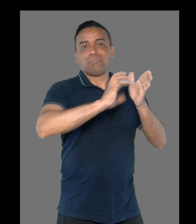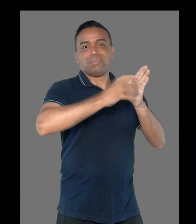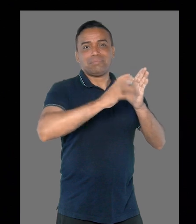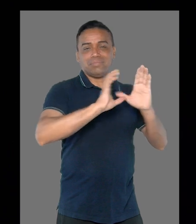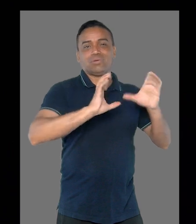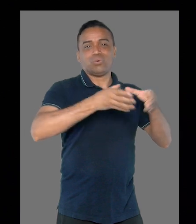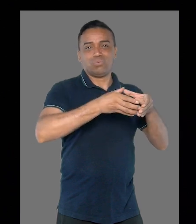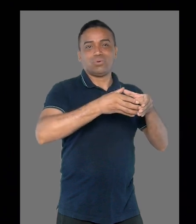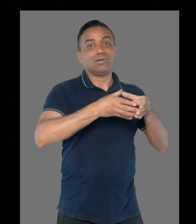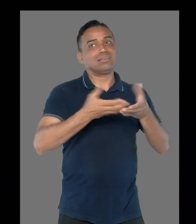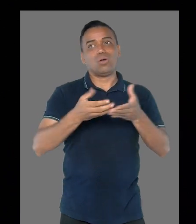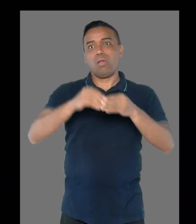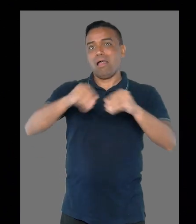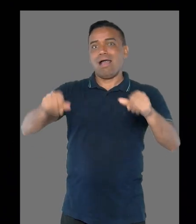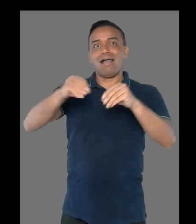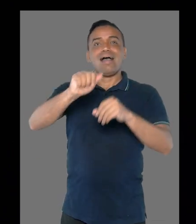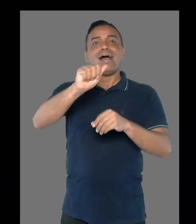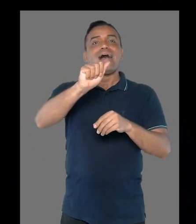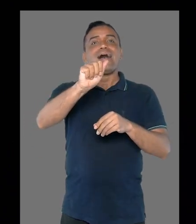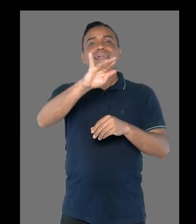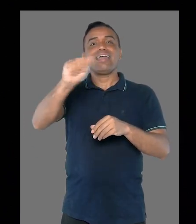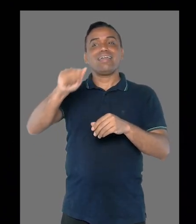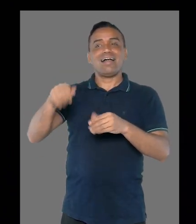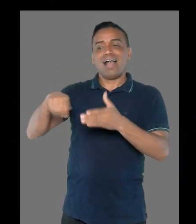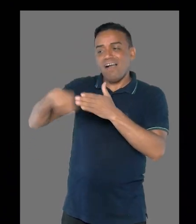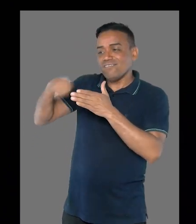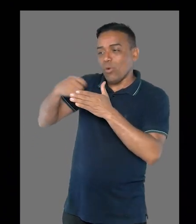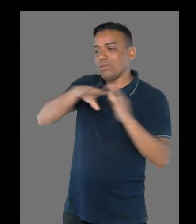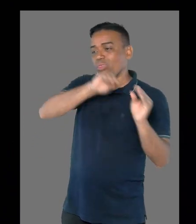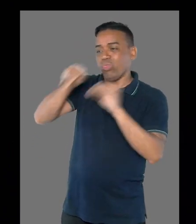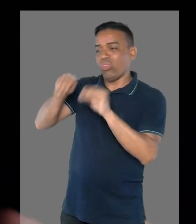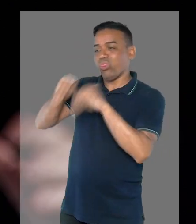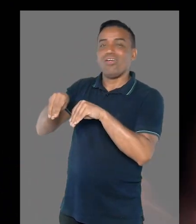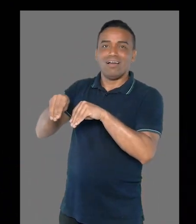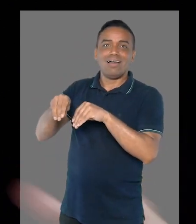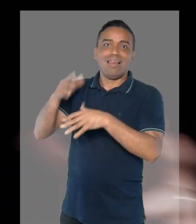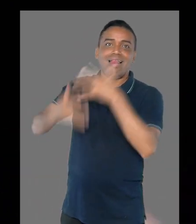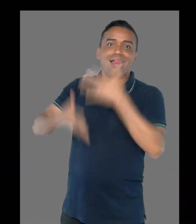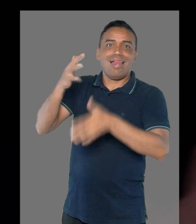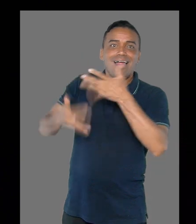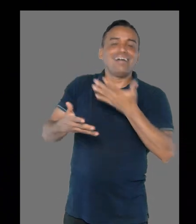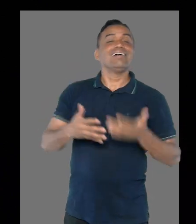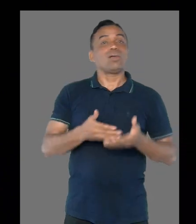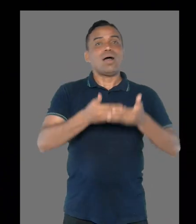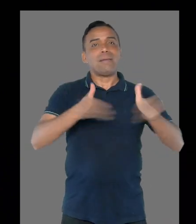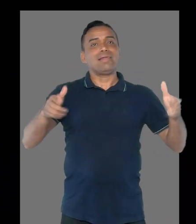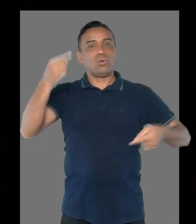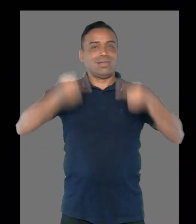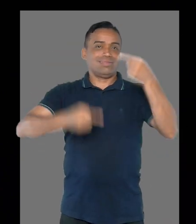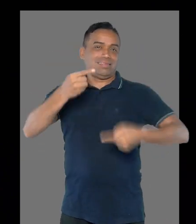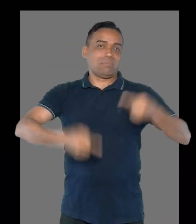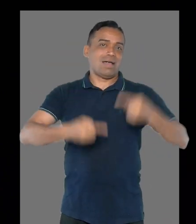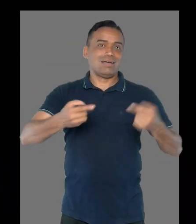coloca areia na farofa de todo mundo? Assim? Eu acho que isso é muito bom também. e abrir esse debate como debate,